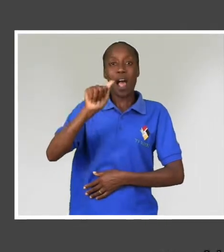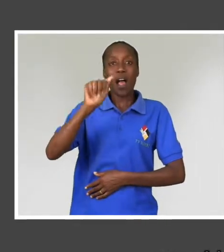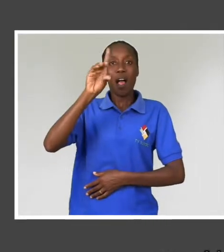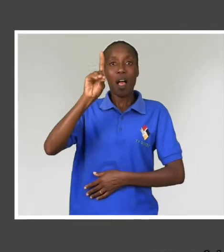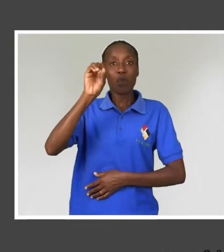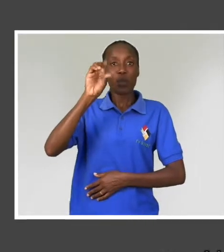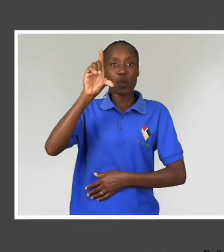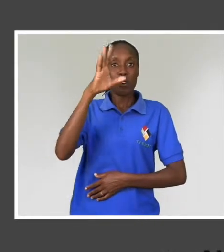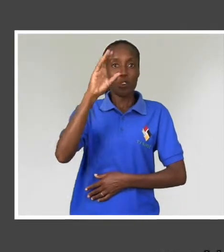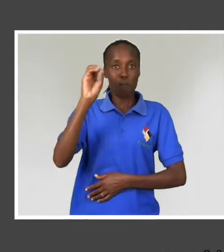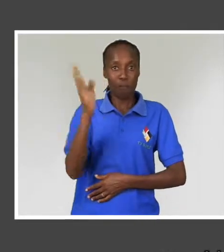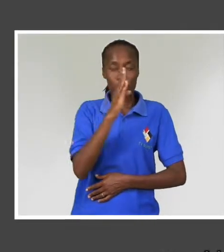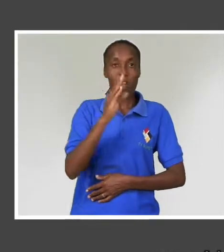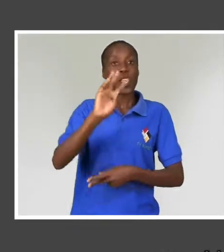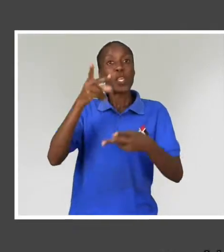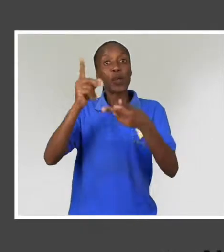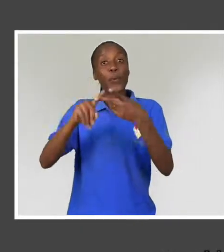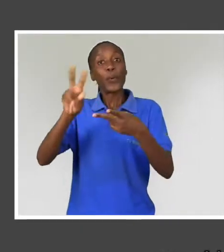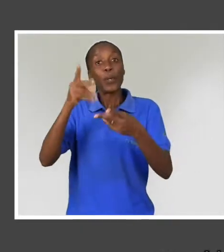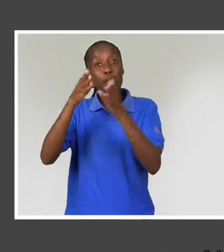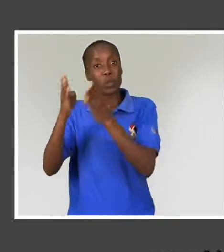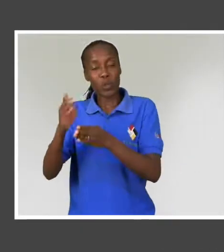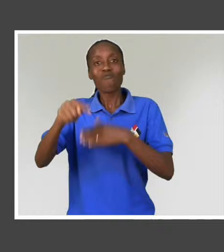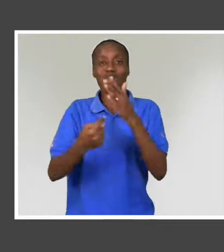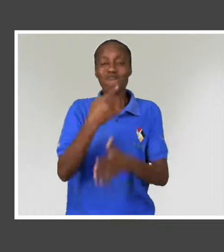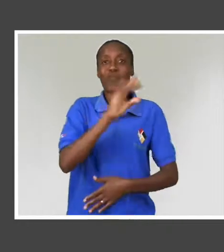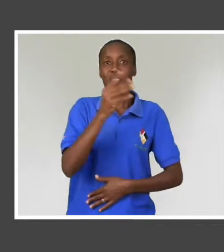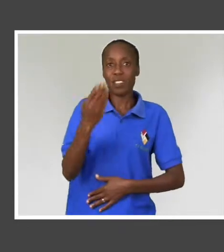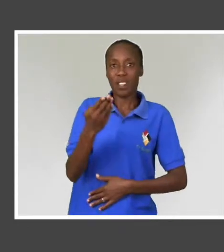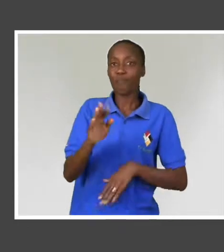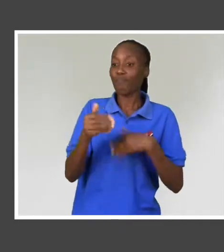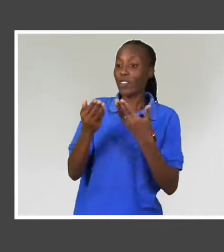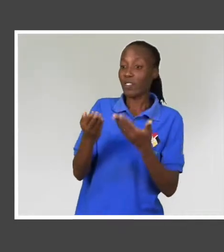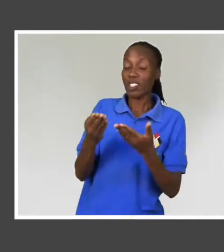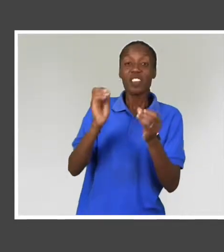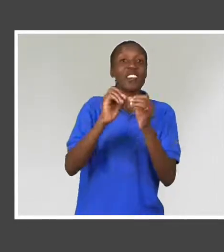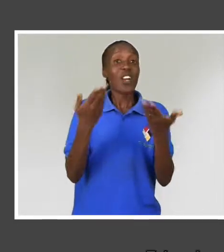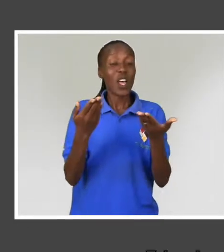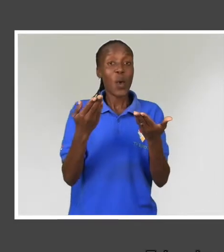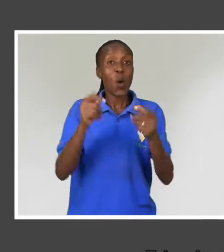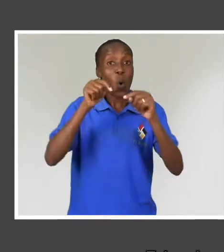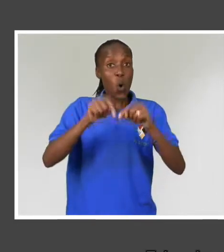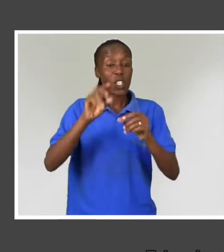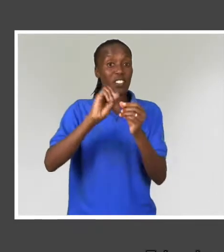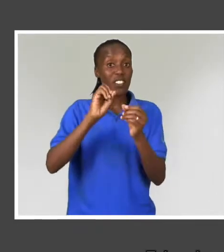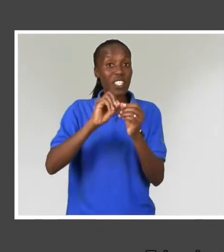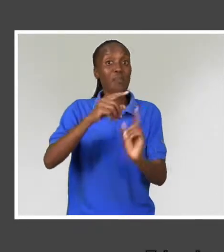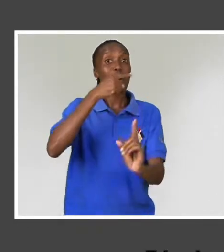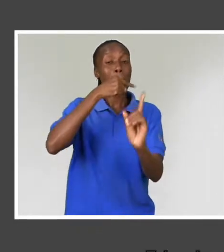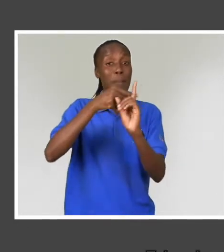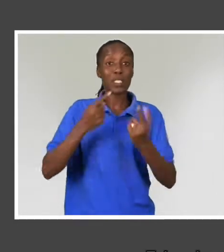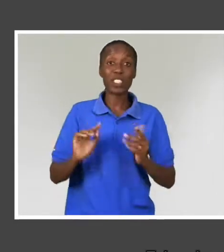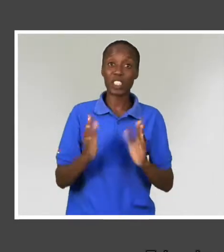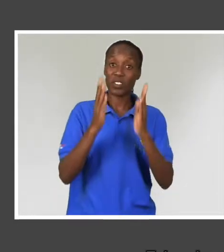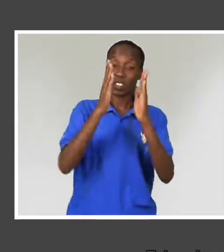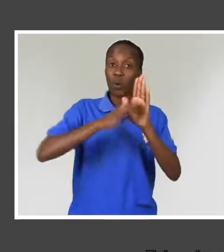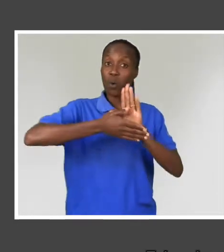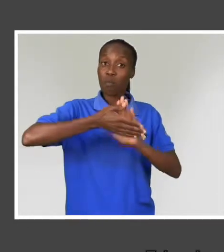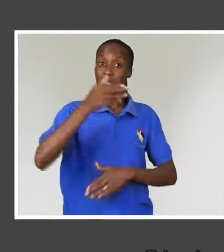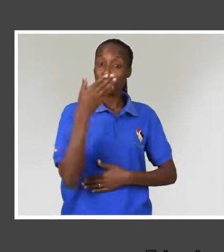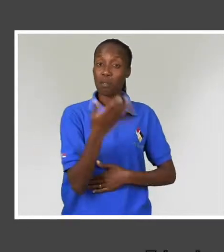Adolfo Maluca e o Nacer. A deficiência dele é adquirida. Foi assim que nós hoje fizemos